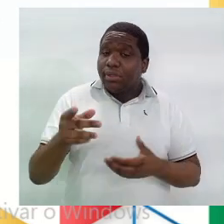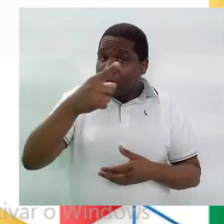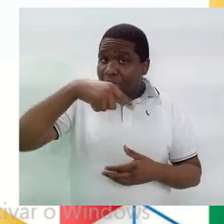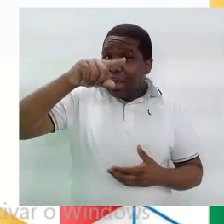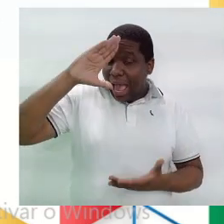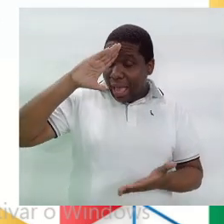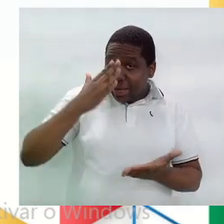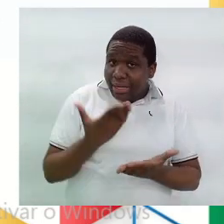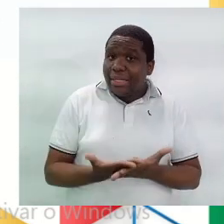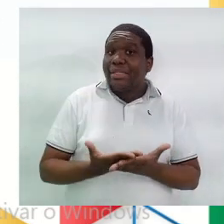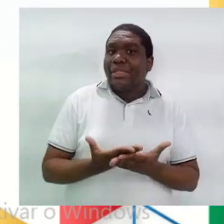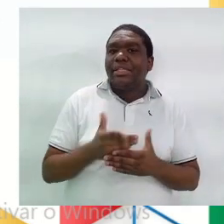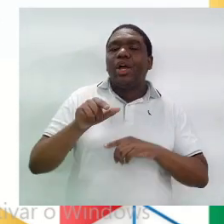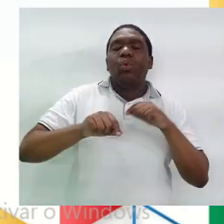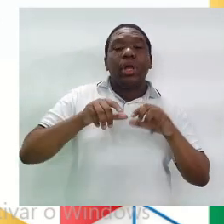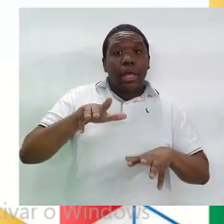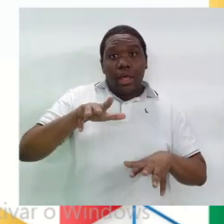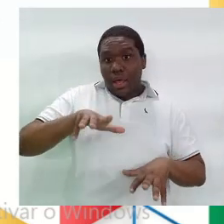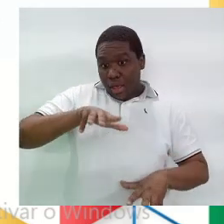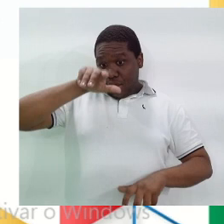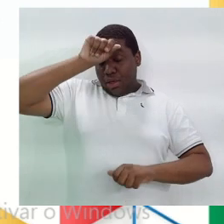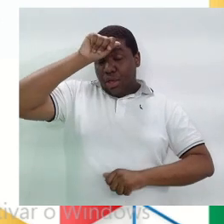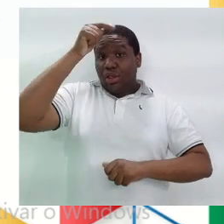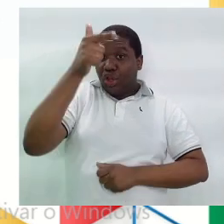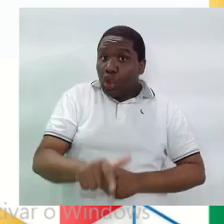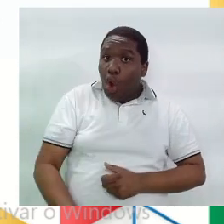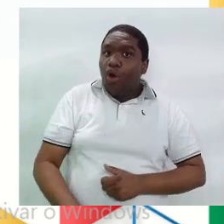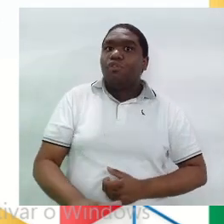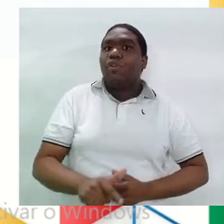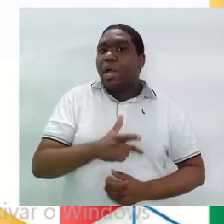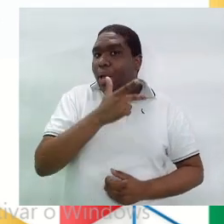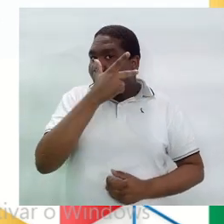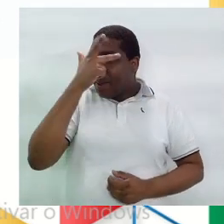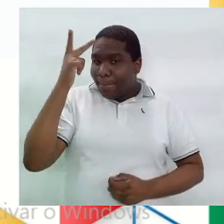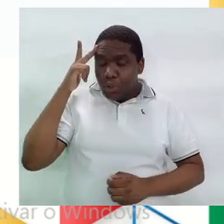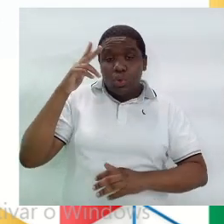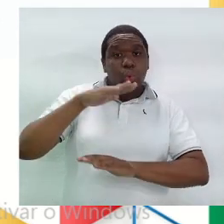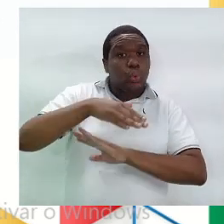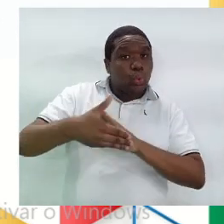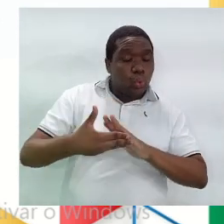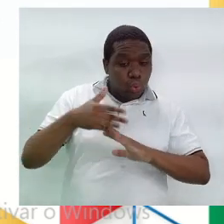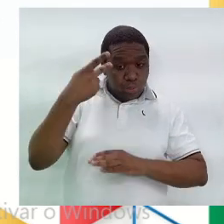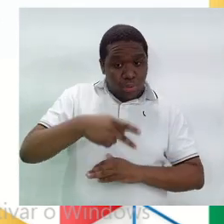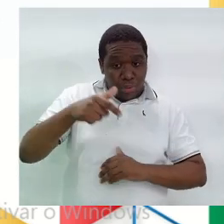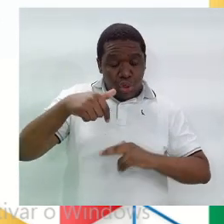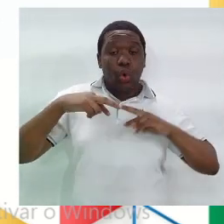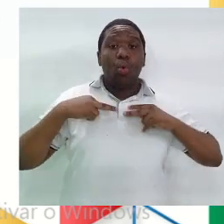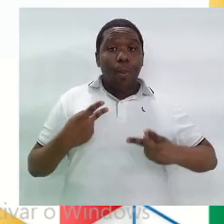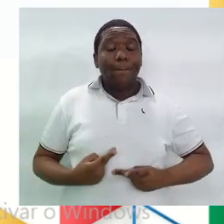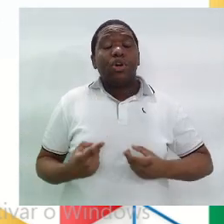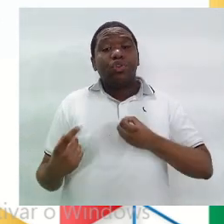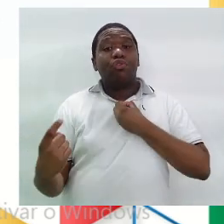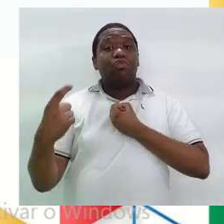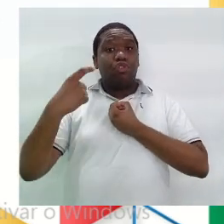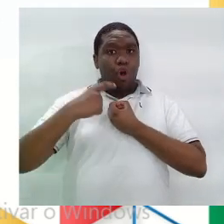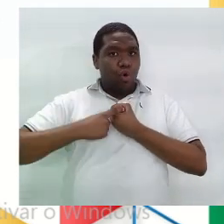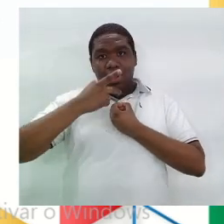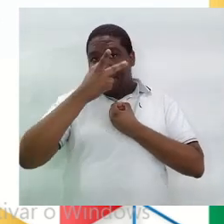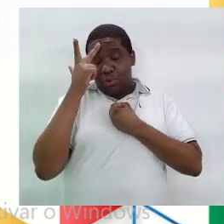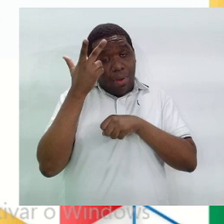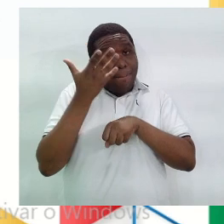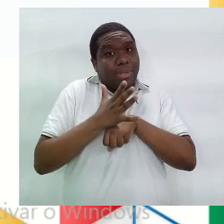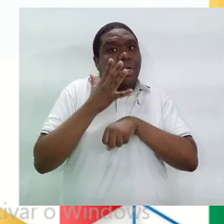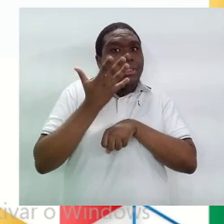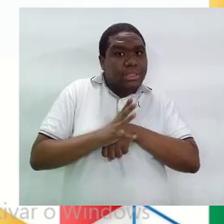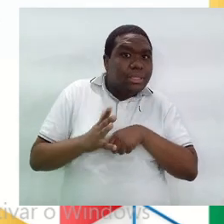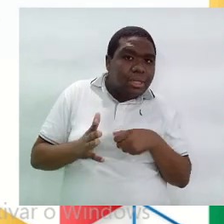creem na reencarnação, em que todas as ações humanas voltam para quem as